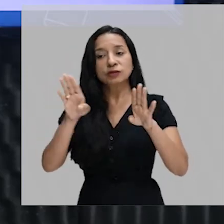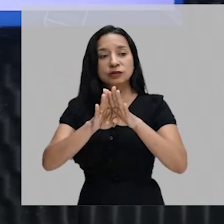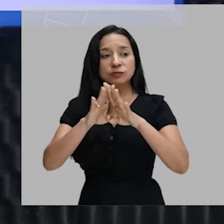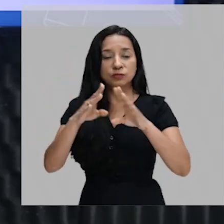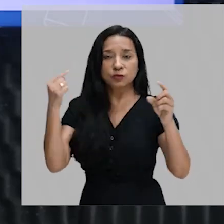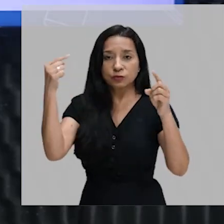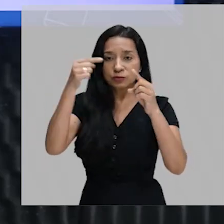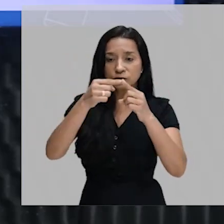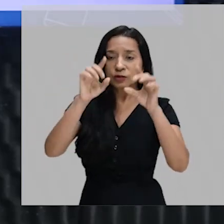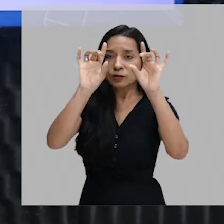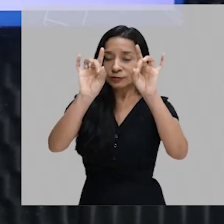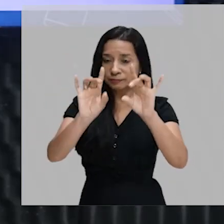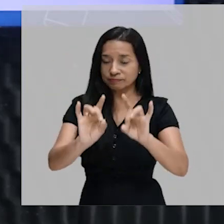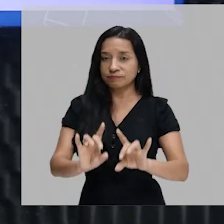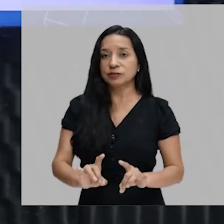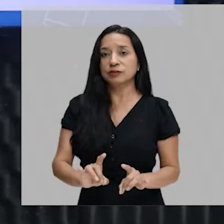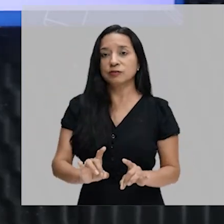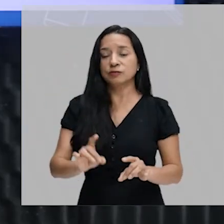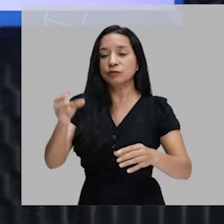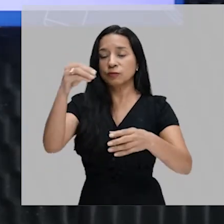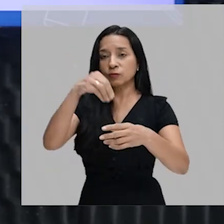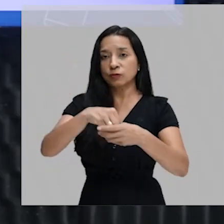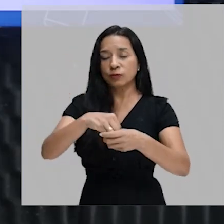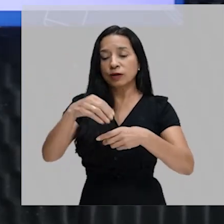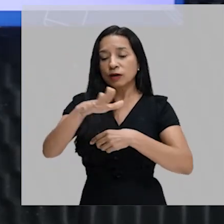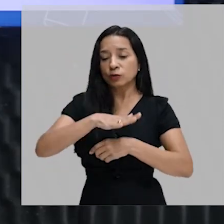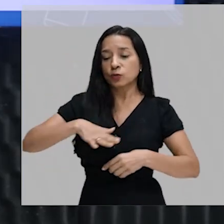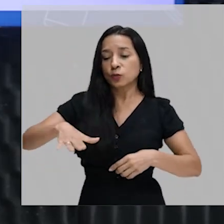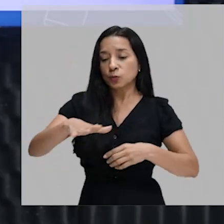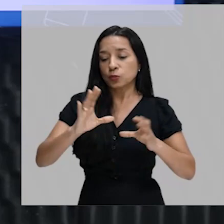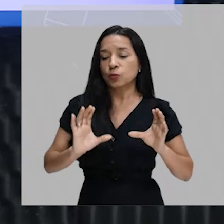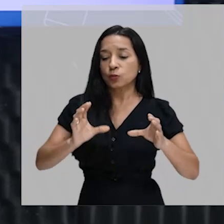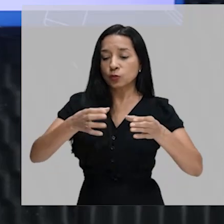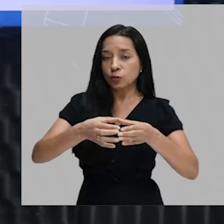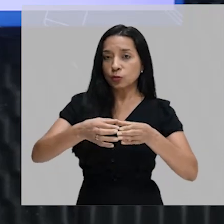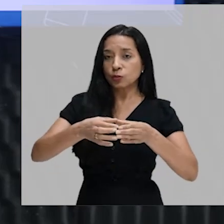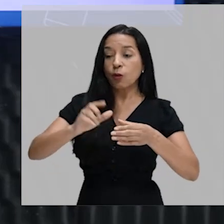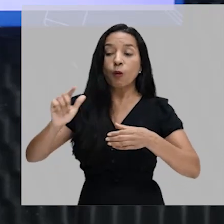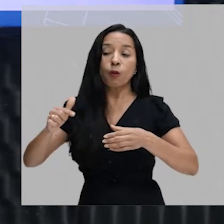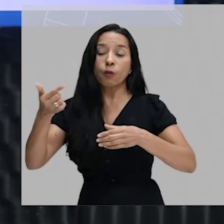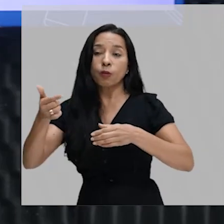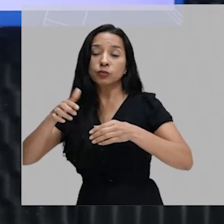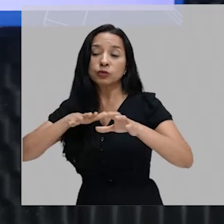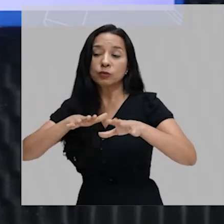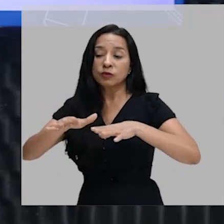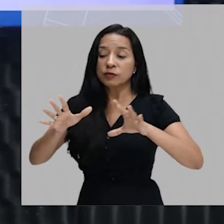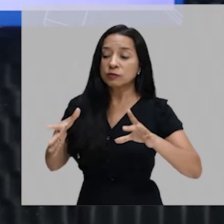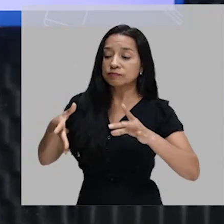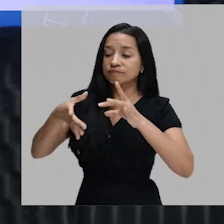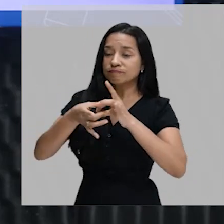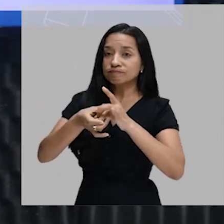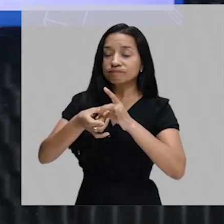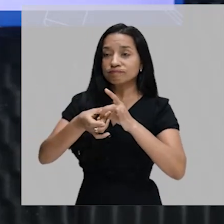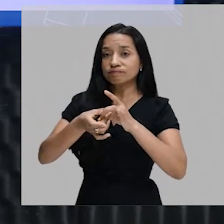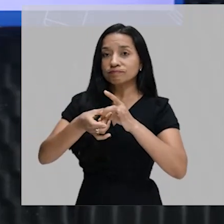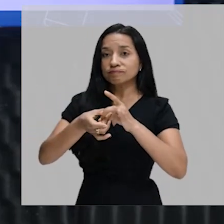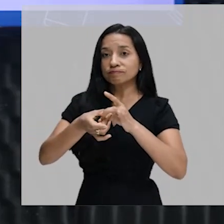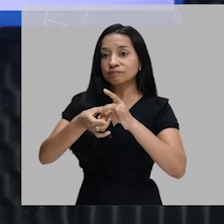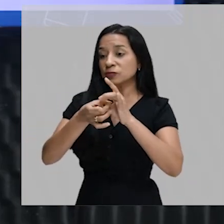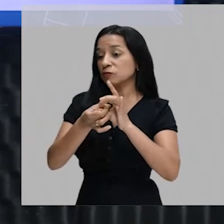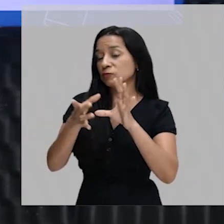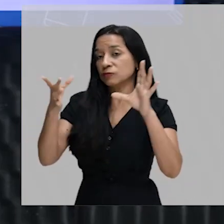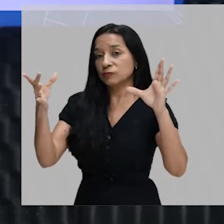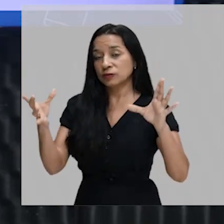objetivos específicos, fazendo parte, né, em conjunto com outros movimentos de